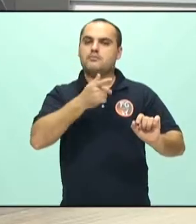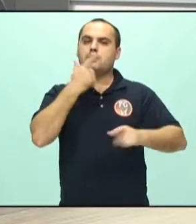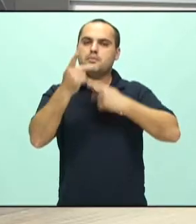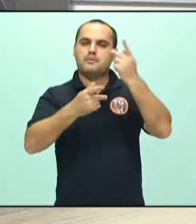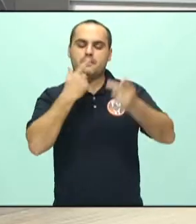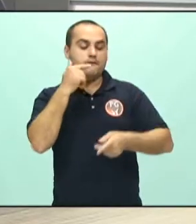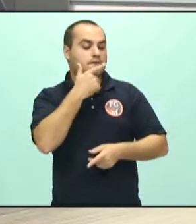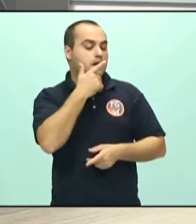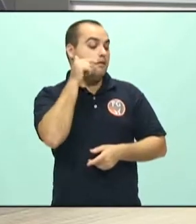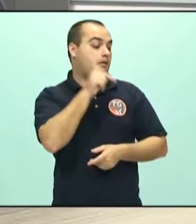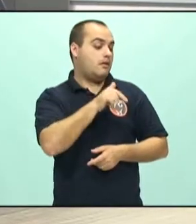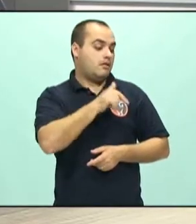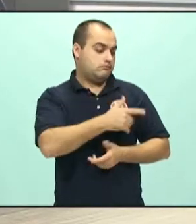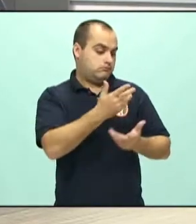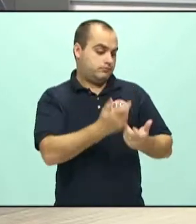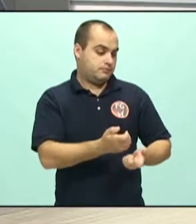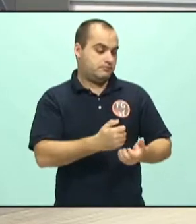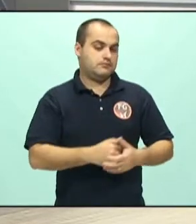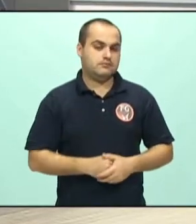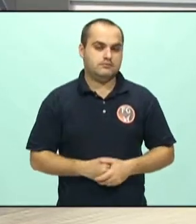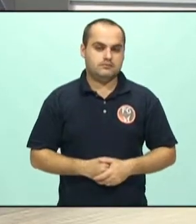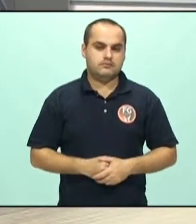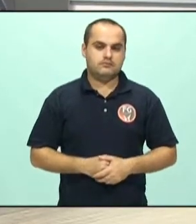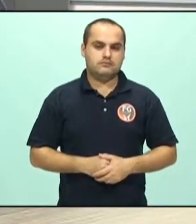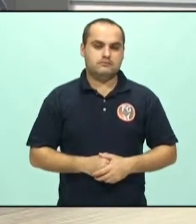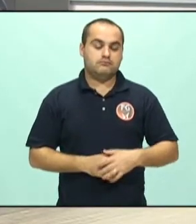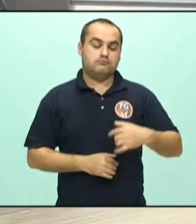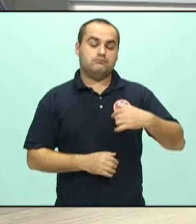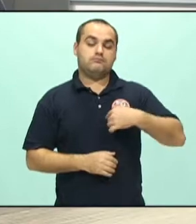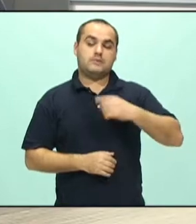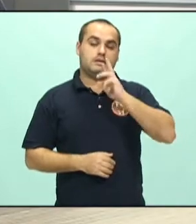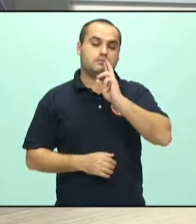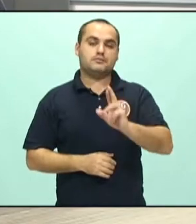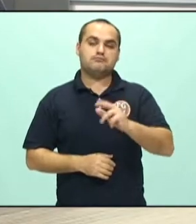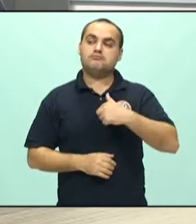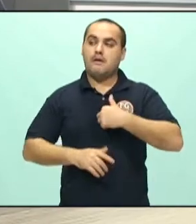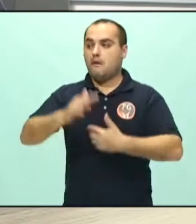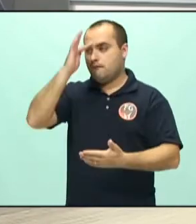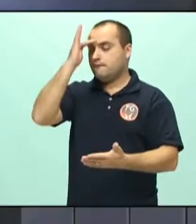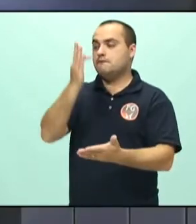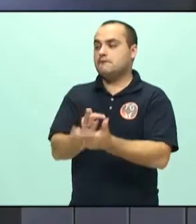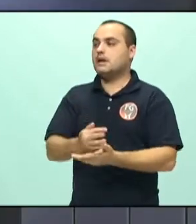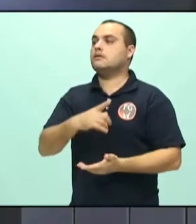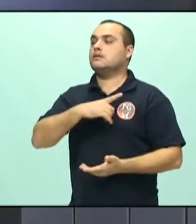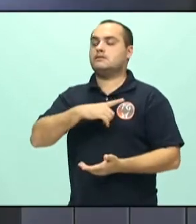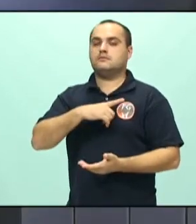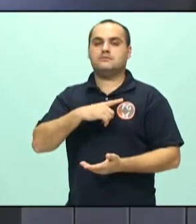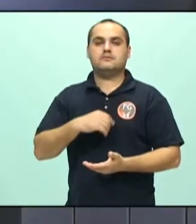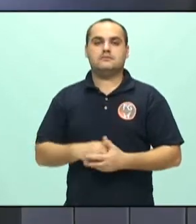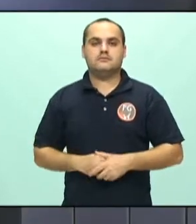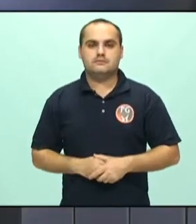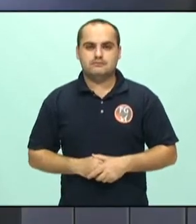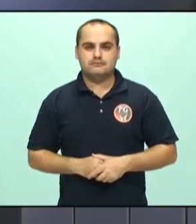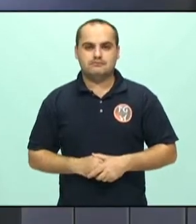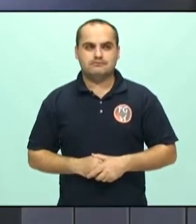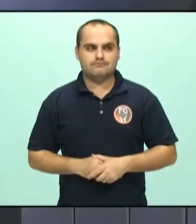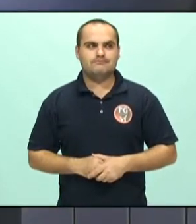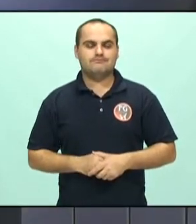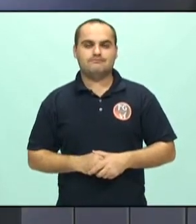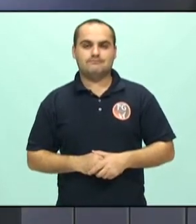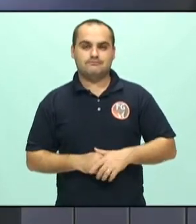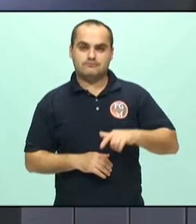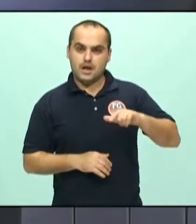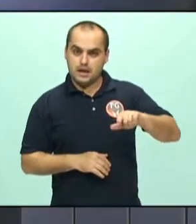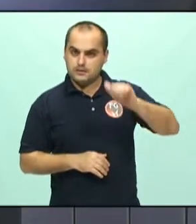mulher fala para a narradora que não. Tenho fé, dona. É isso que ela fala para a narradora. E em meio a tudo isso, essa